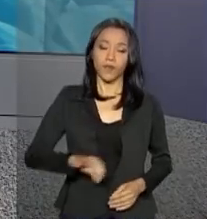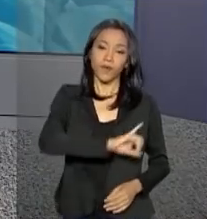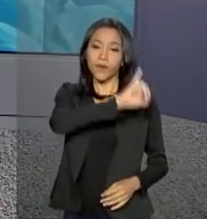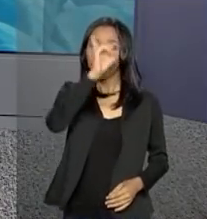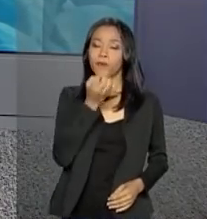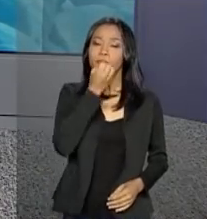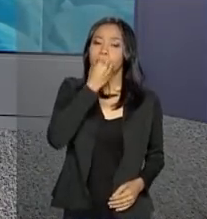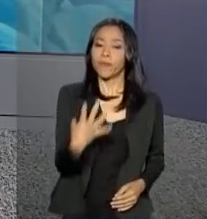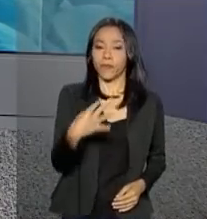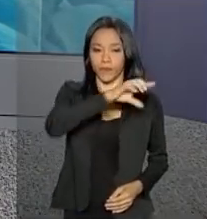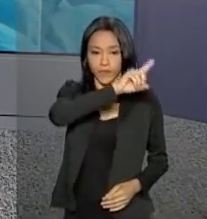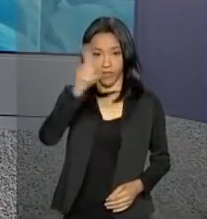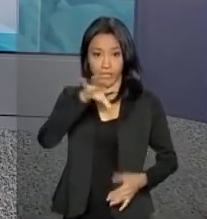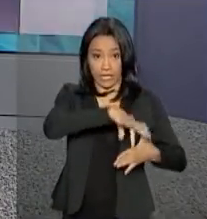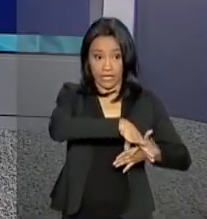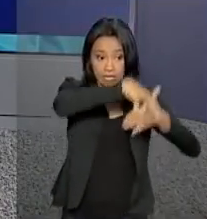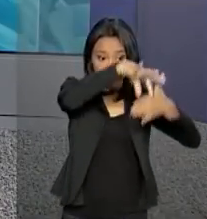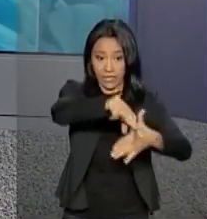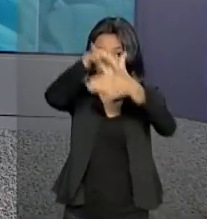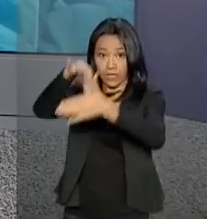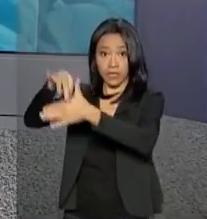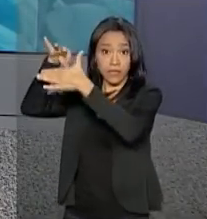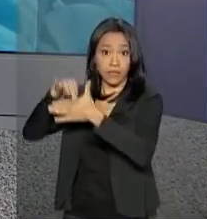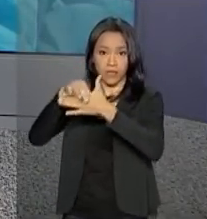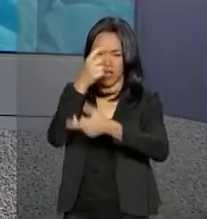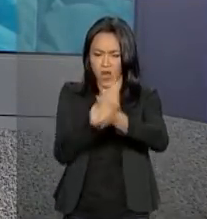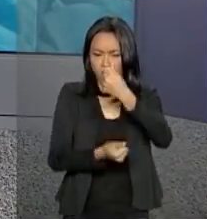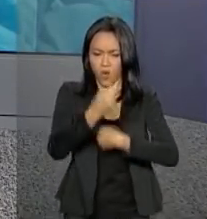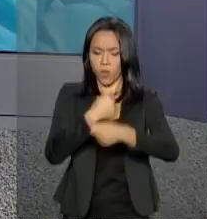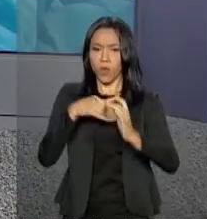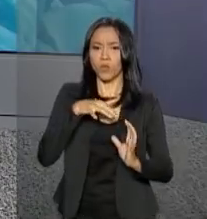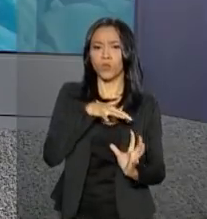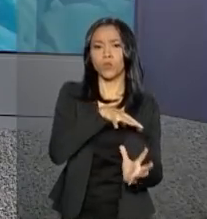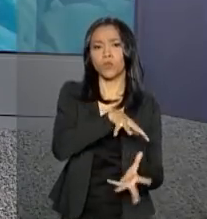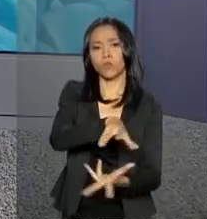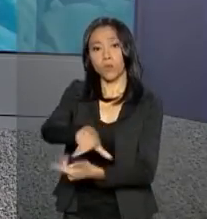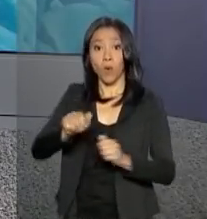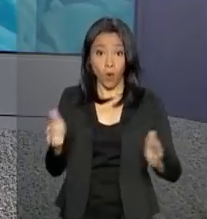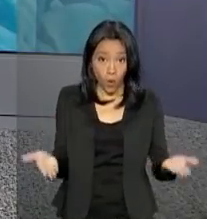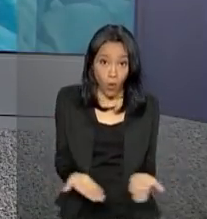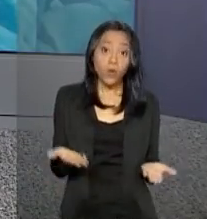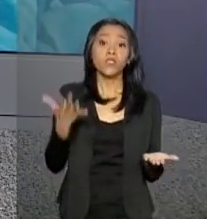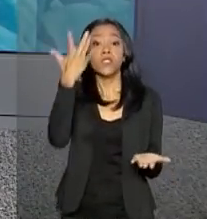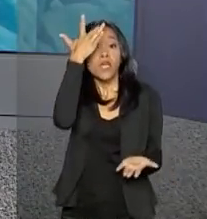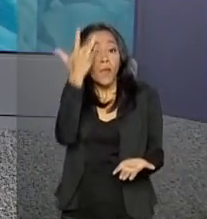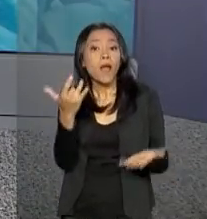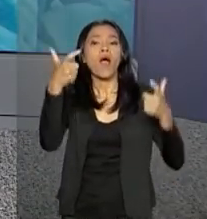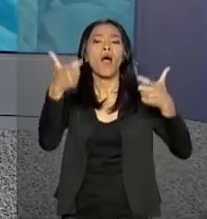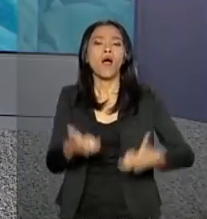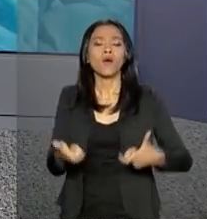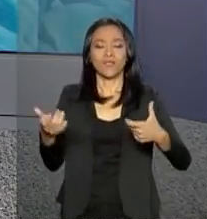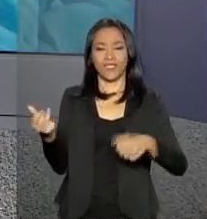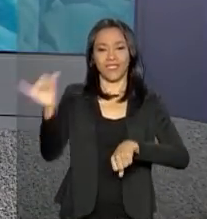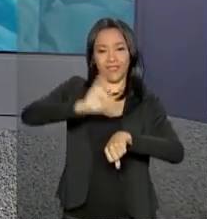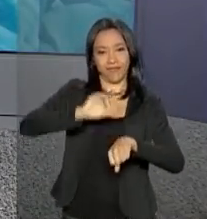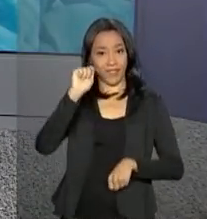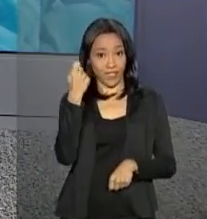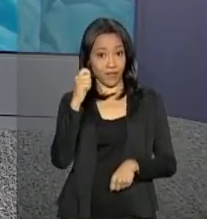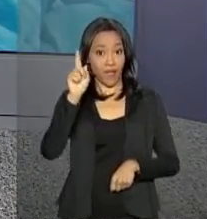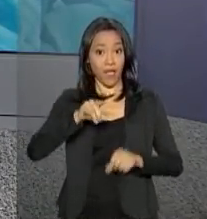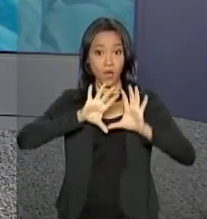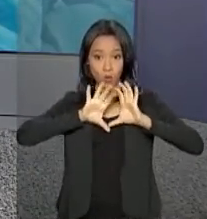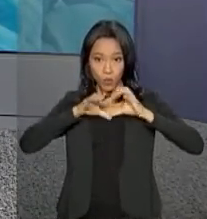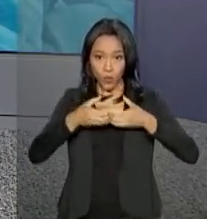Olá bom dia líderes das maiores economias do mundo se reúnem hoje e amanhã na Argentina é a Cúpula do G20 o presidente